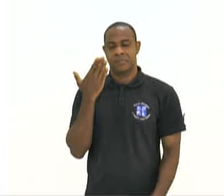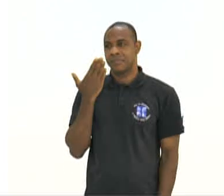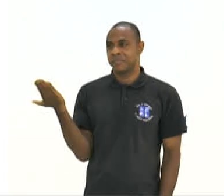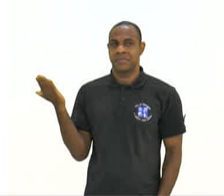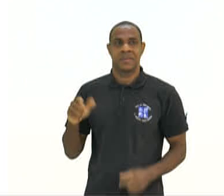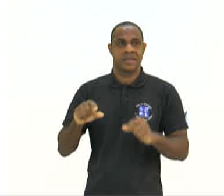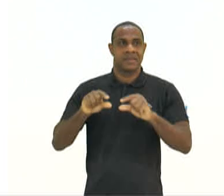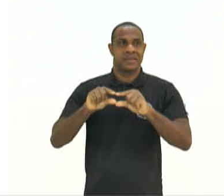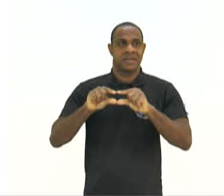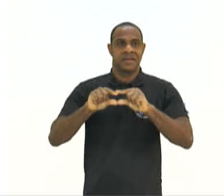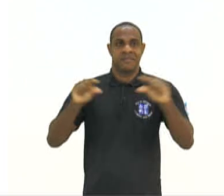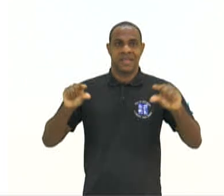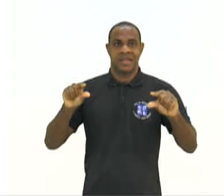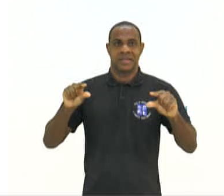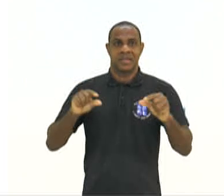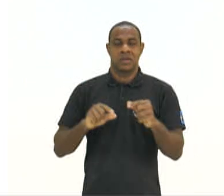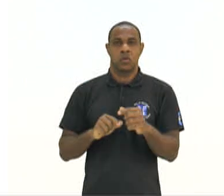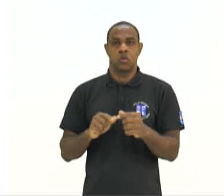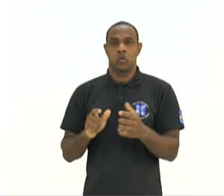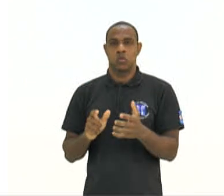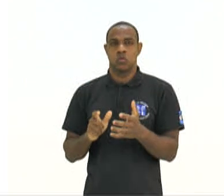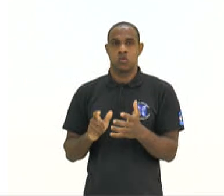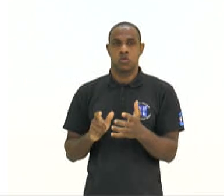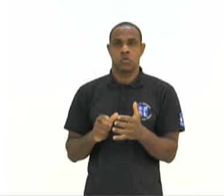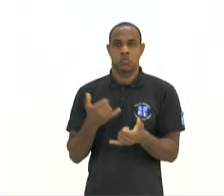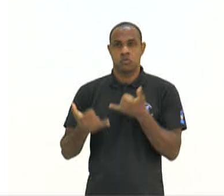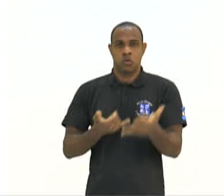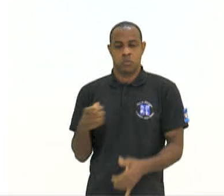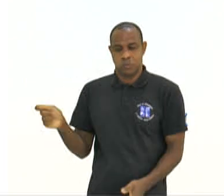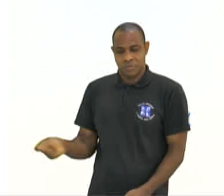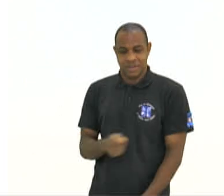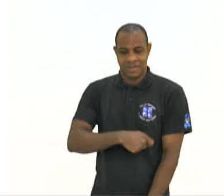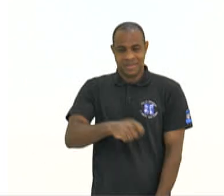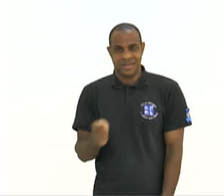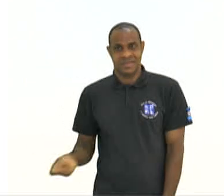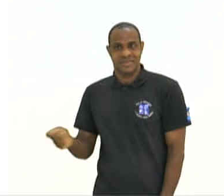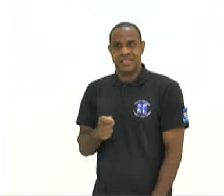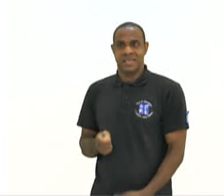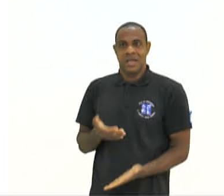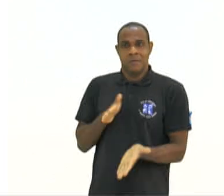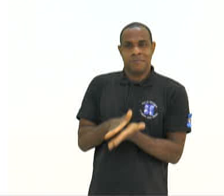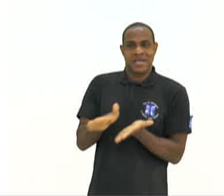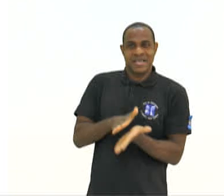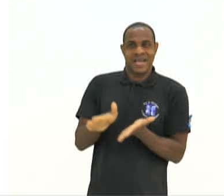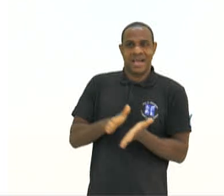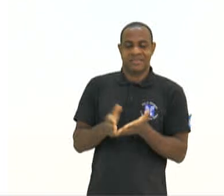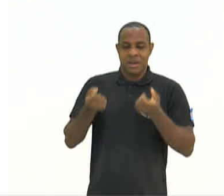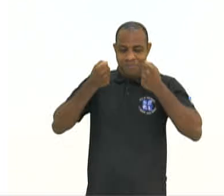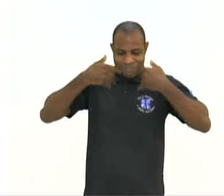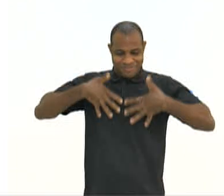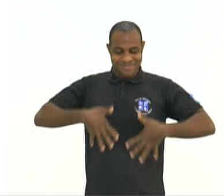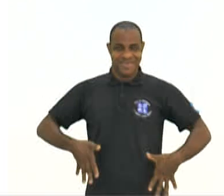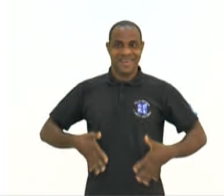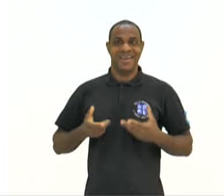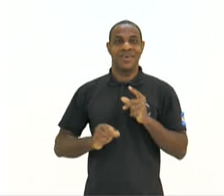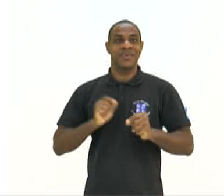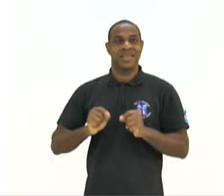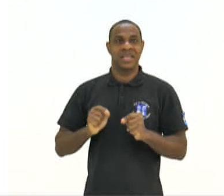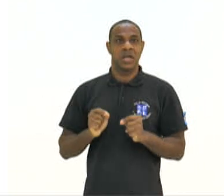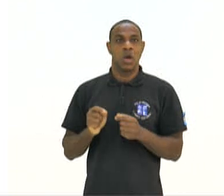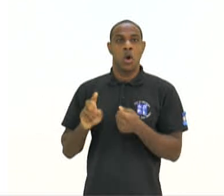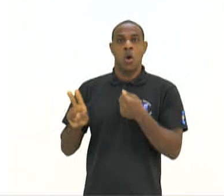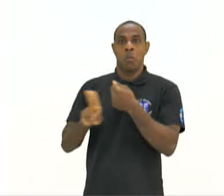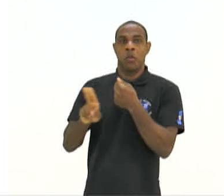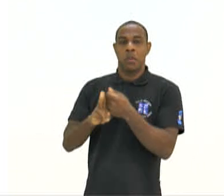na nossa frase, o jogo de tênis, o qual queima 8 vezes mais calorias, o pronome which pode ou não